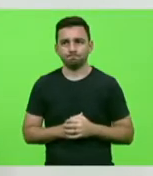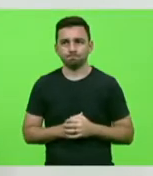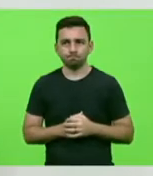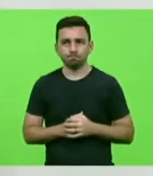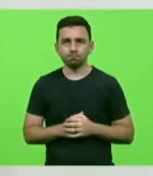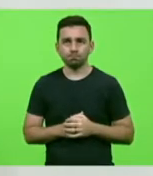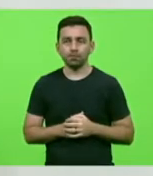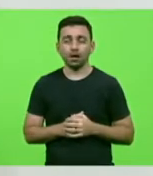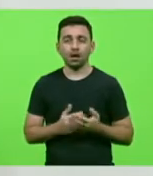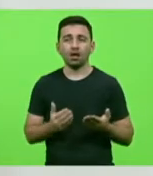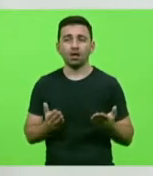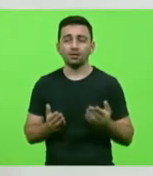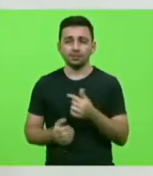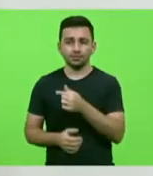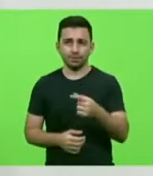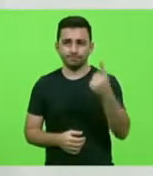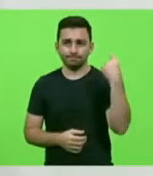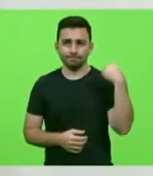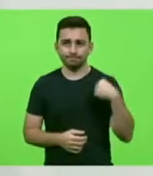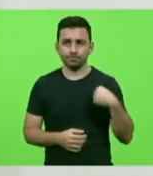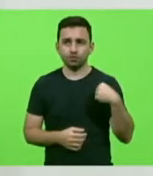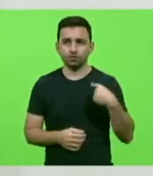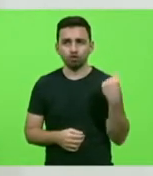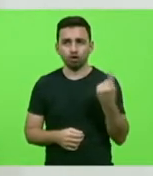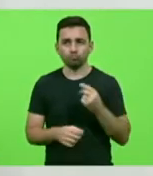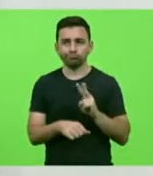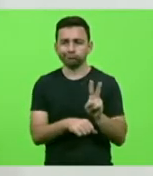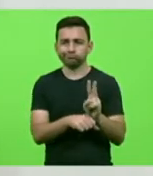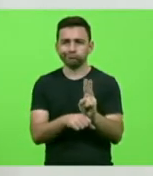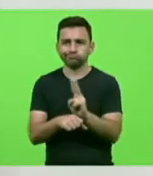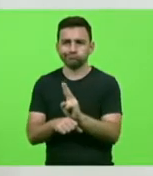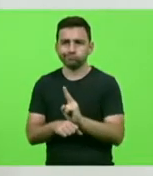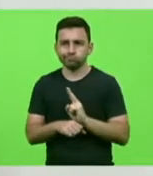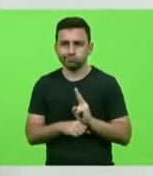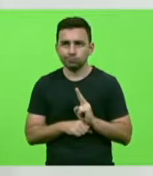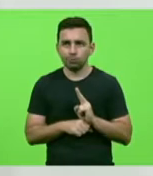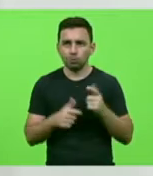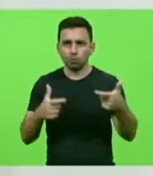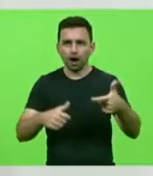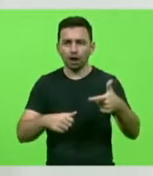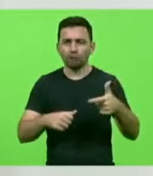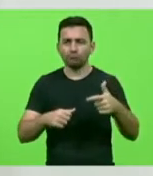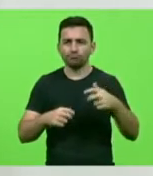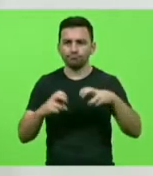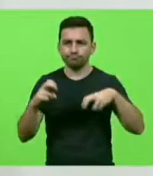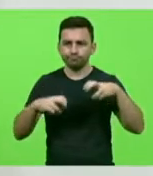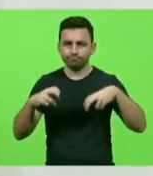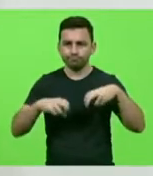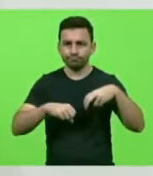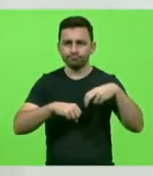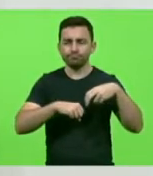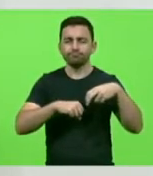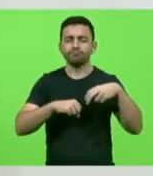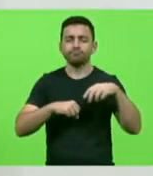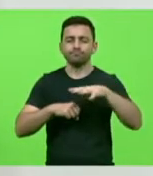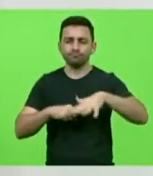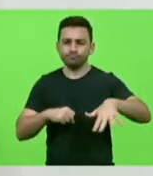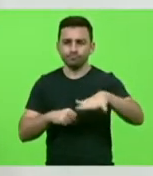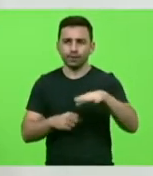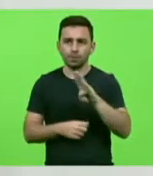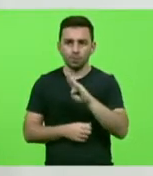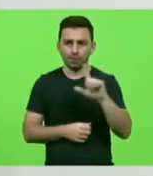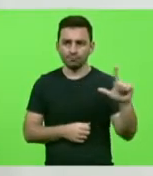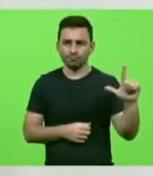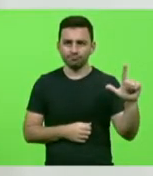a oportunidade na última semana de participar da vistoria de um novo parque na cidade de Blumenau. Eu gostaria que a